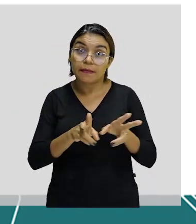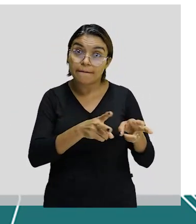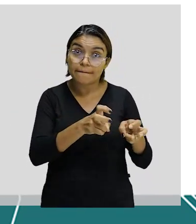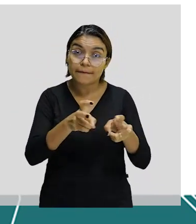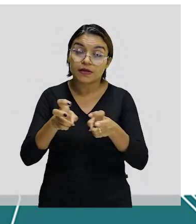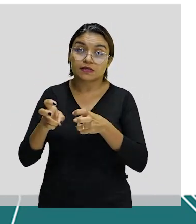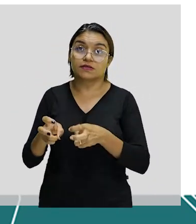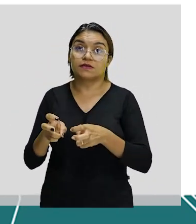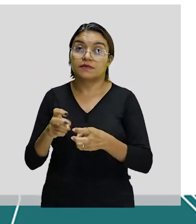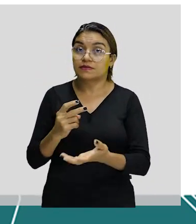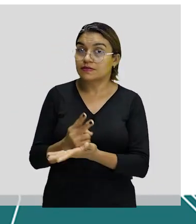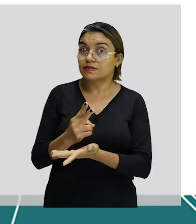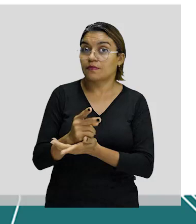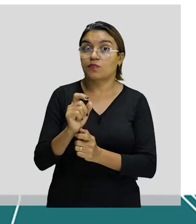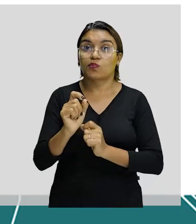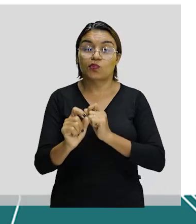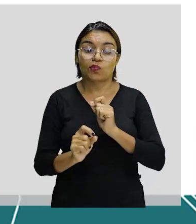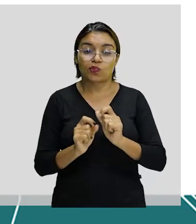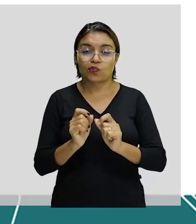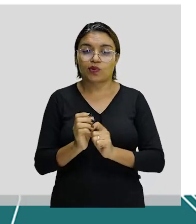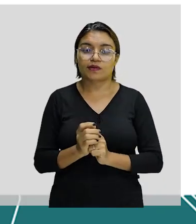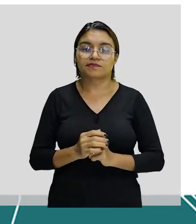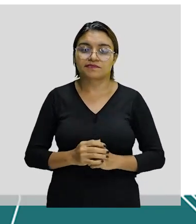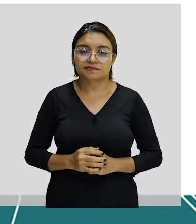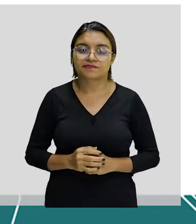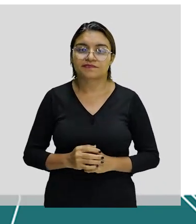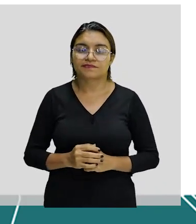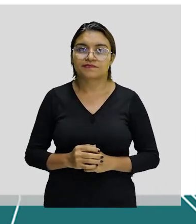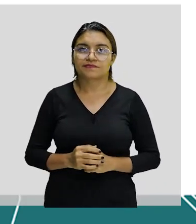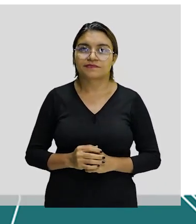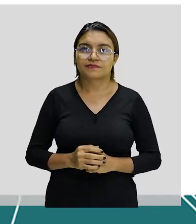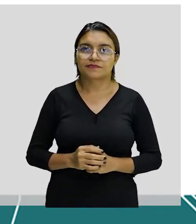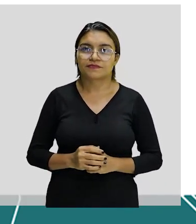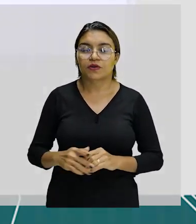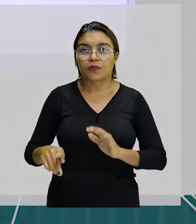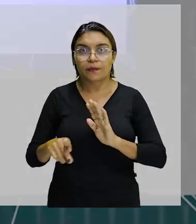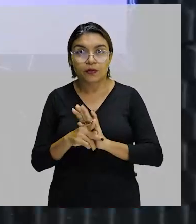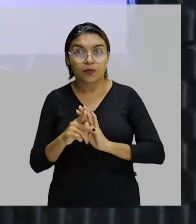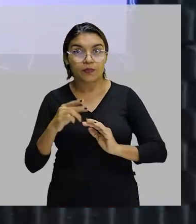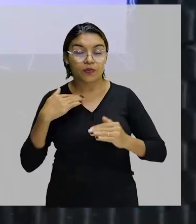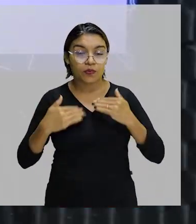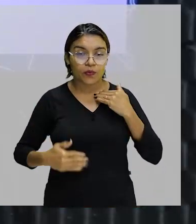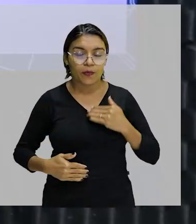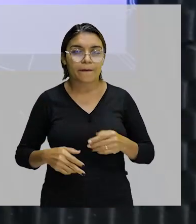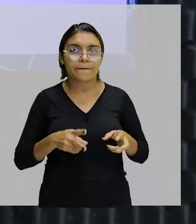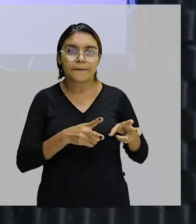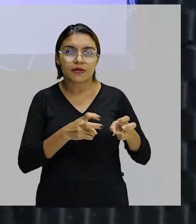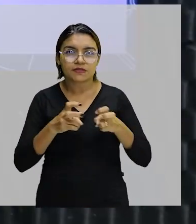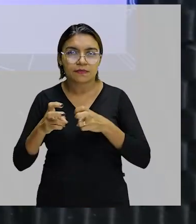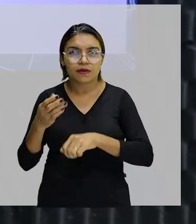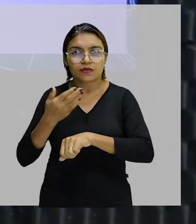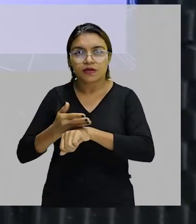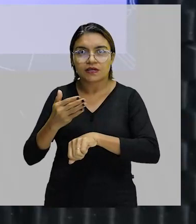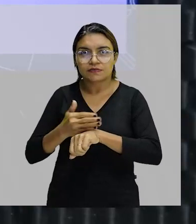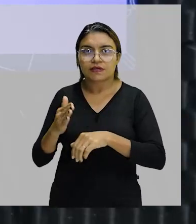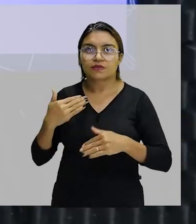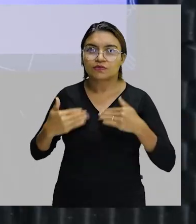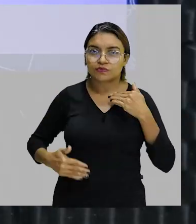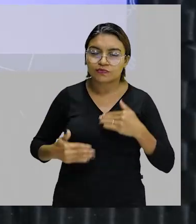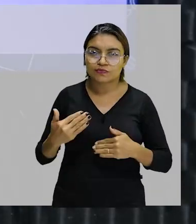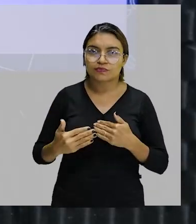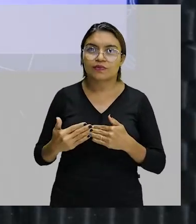forma permanente e contínua o seu próprio corpo, concebendo as práticas corporais como meios